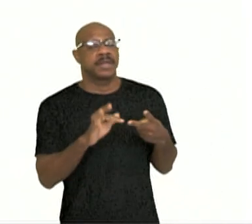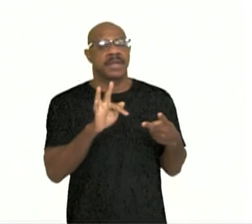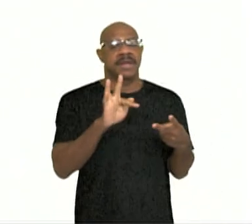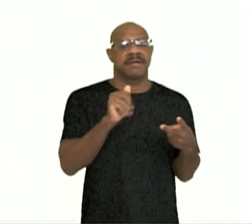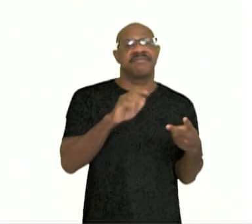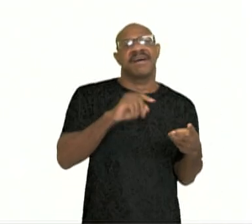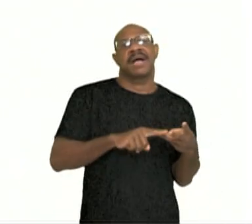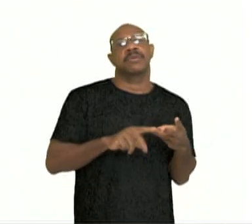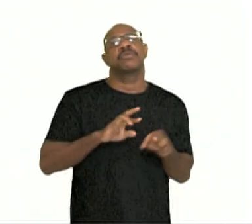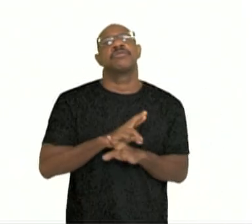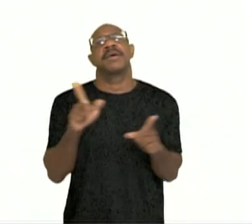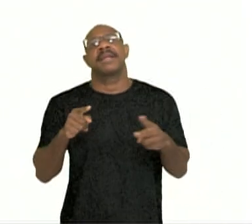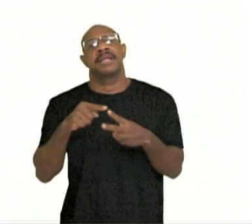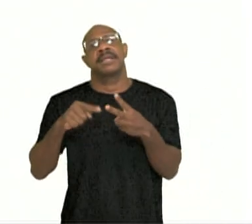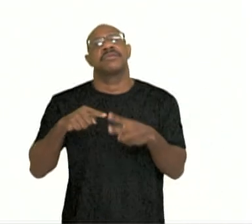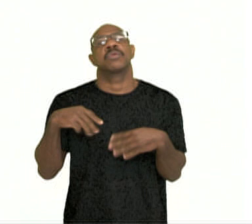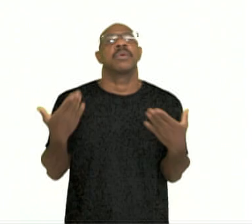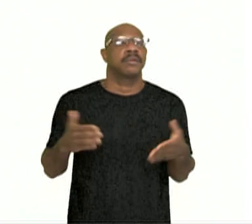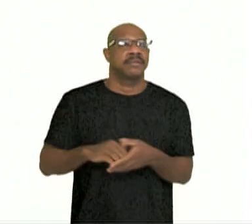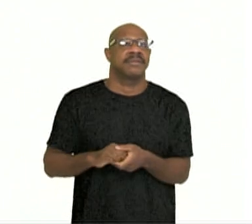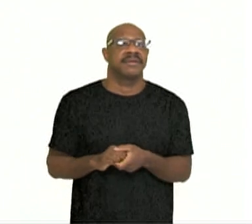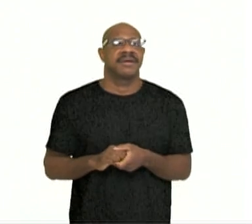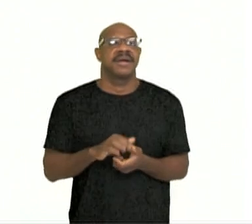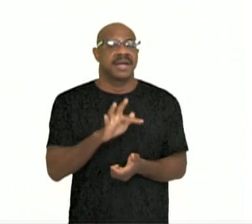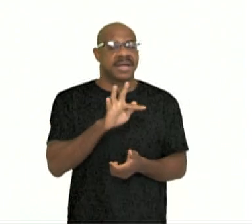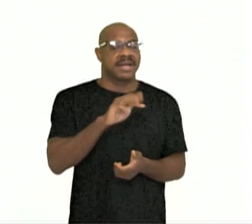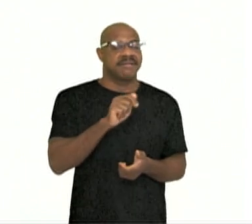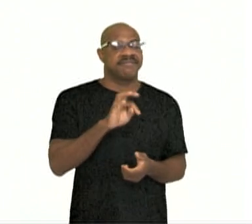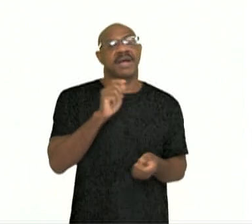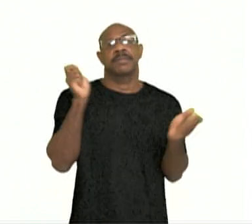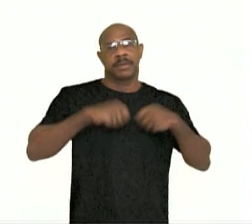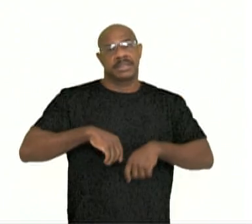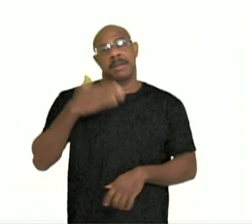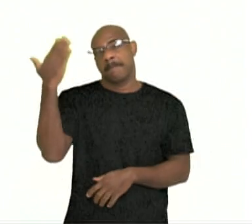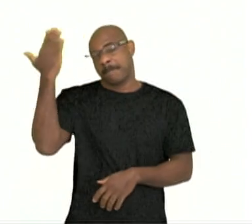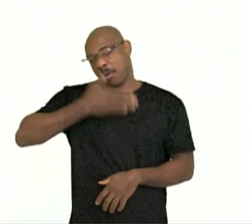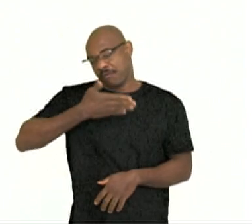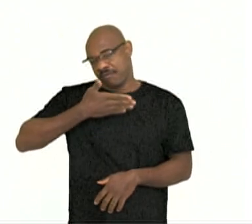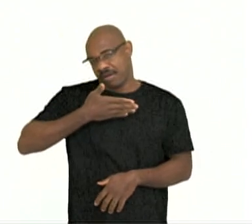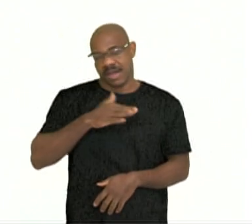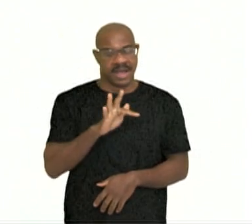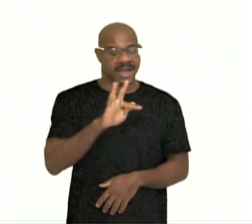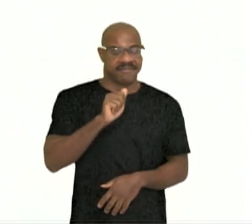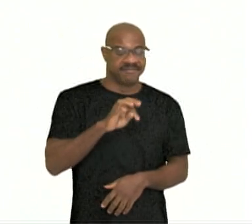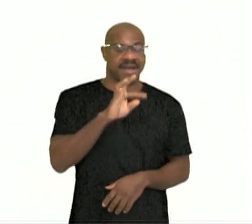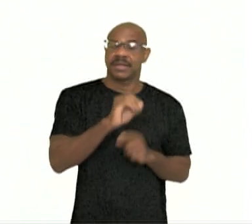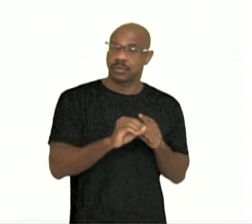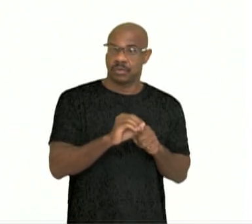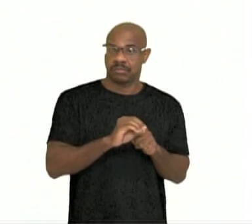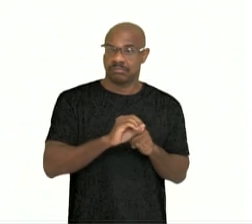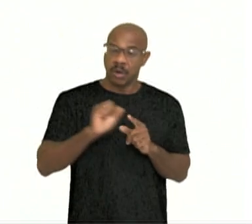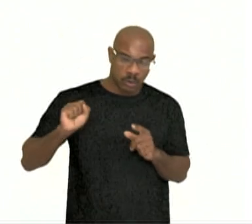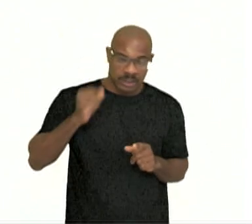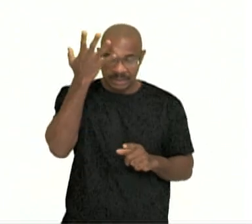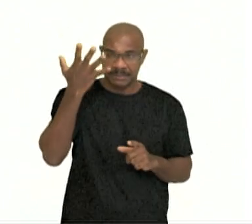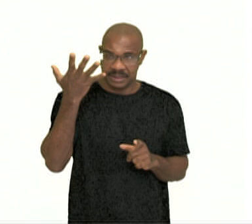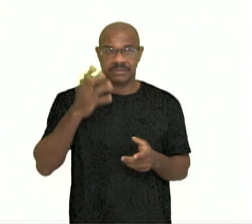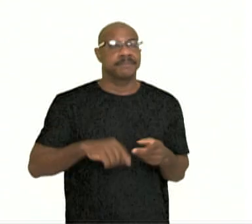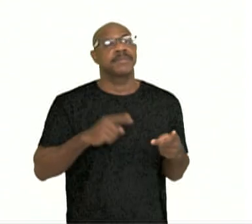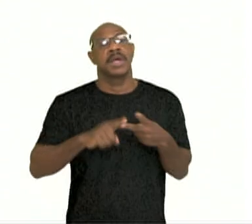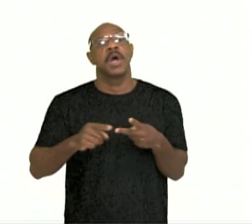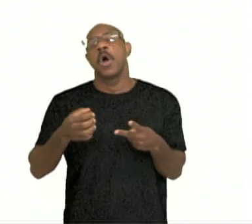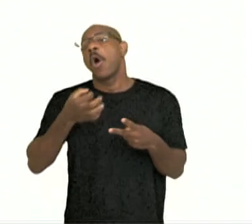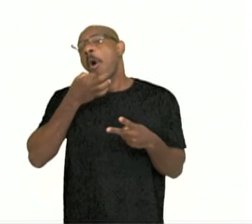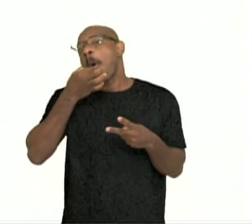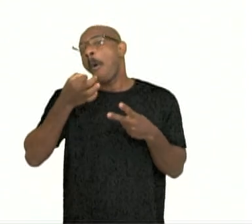sabe? Um fato é aquilo que pode ser comprovado, é aquilo que tem bases de comprovação. Uma opinião é aquilo